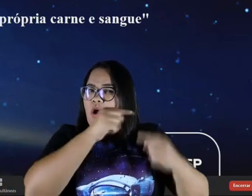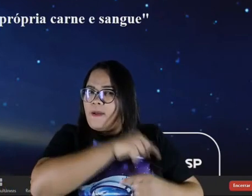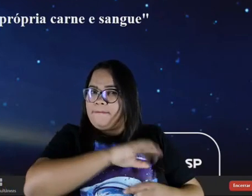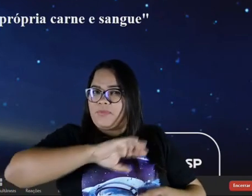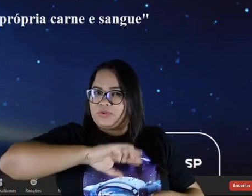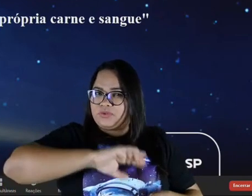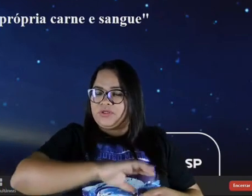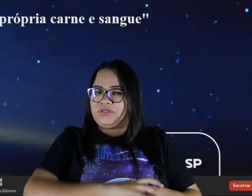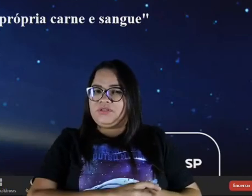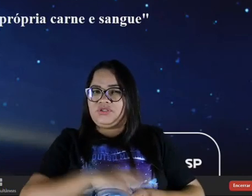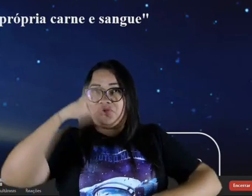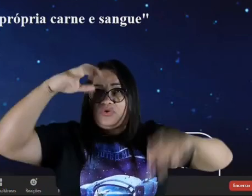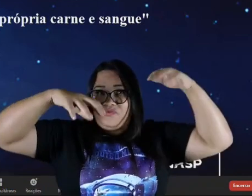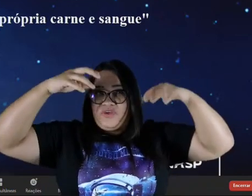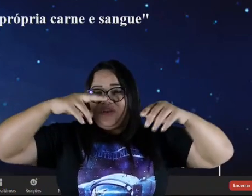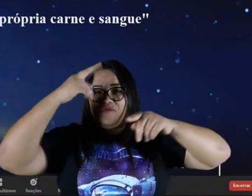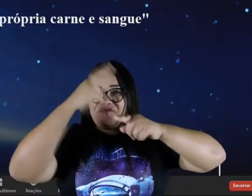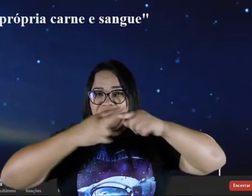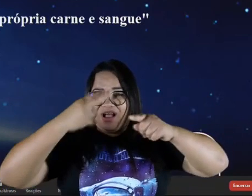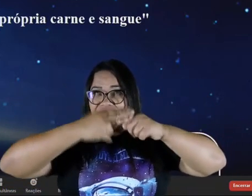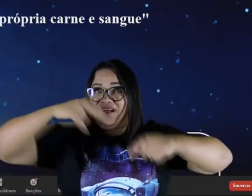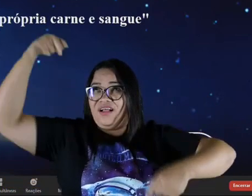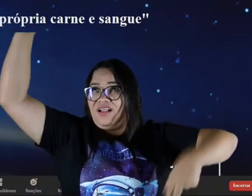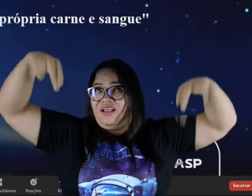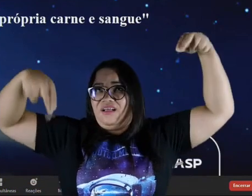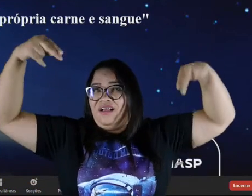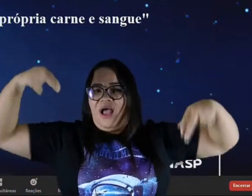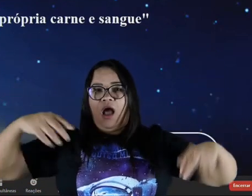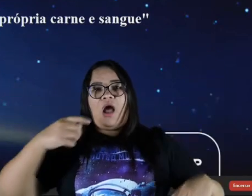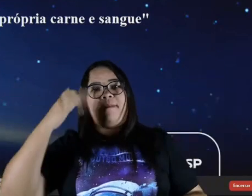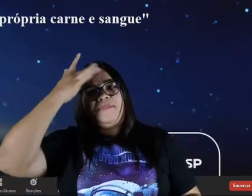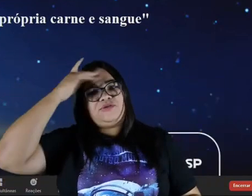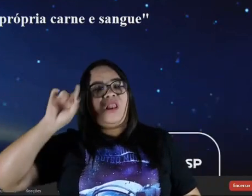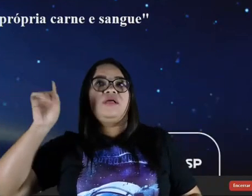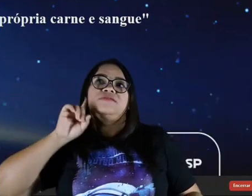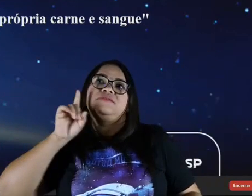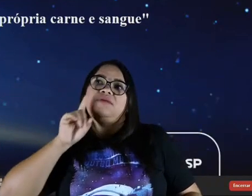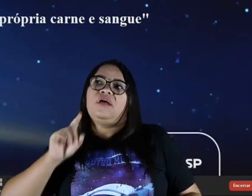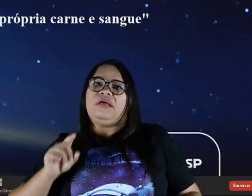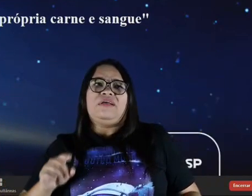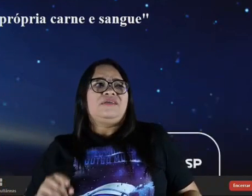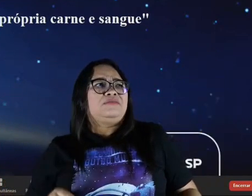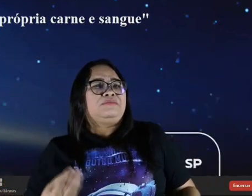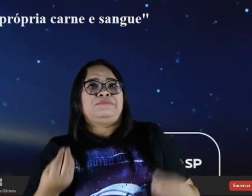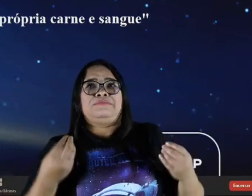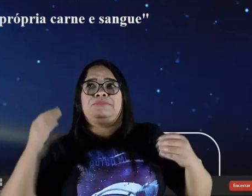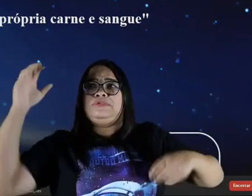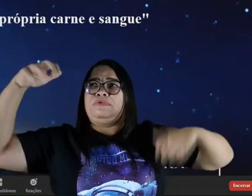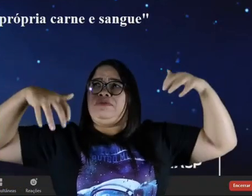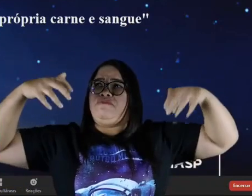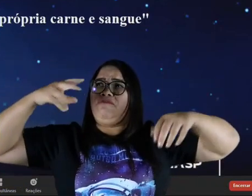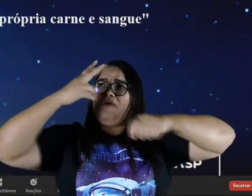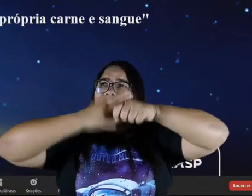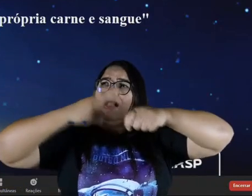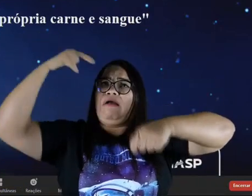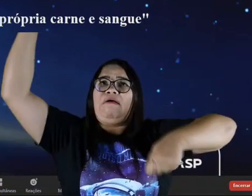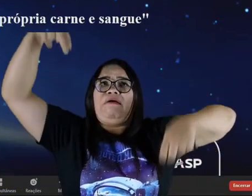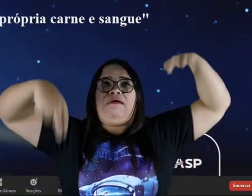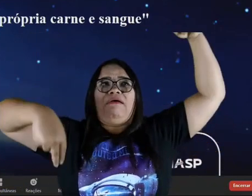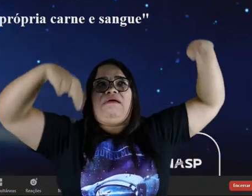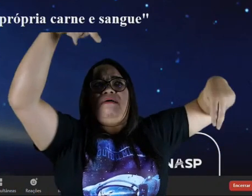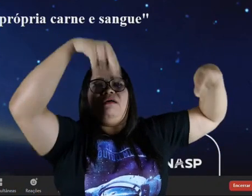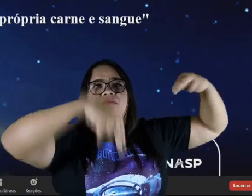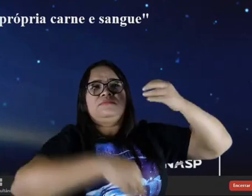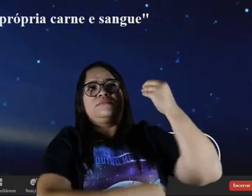né, facas, está chovendo facas, o americano está chovendo facas, canivetes, o americano não vai entender. Mas